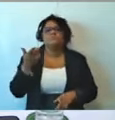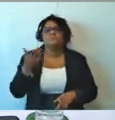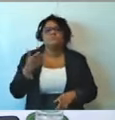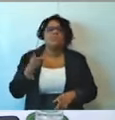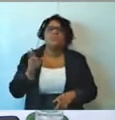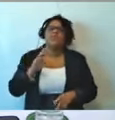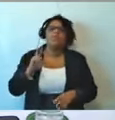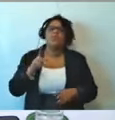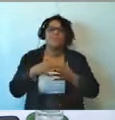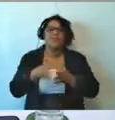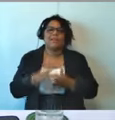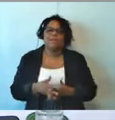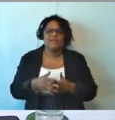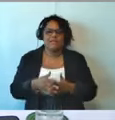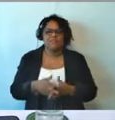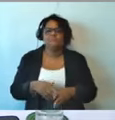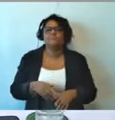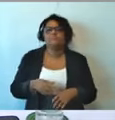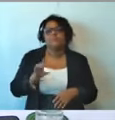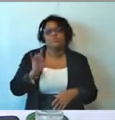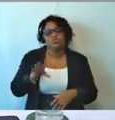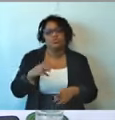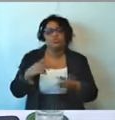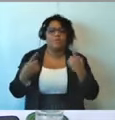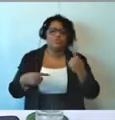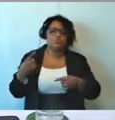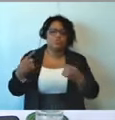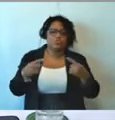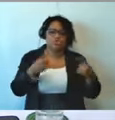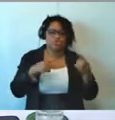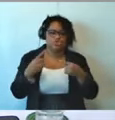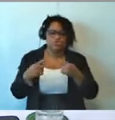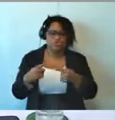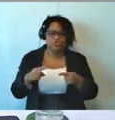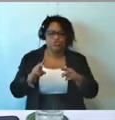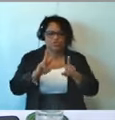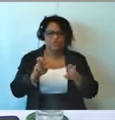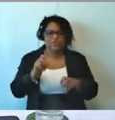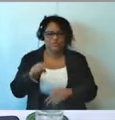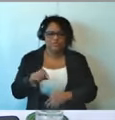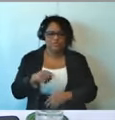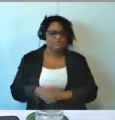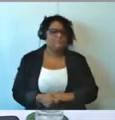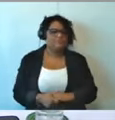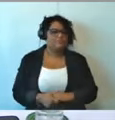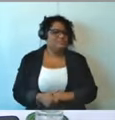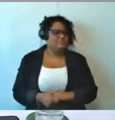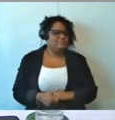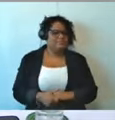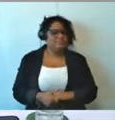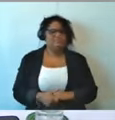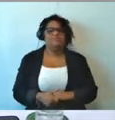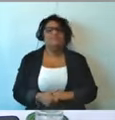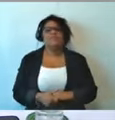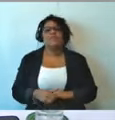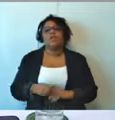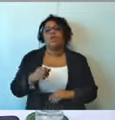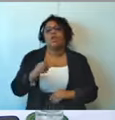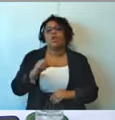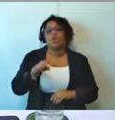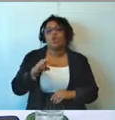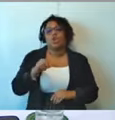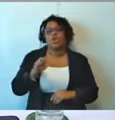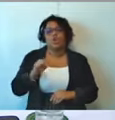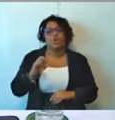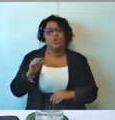Então, colocar isso para discussão também, para as autoridades aí mais competentes. Nossa Senhora do Carmo também. Nossa Senhora do Carmo tem aquela faixa ali.